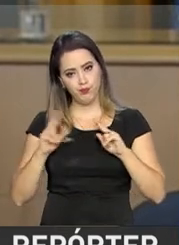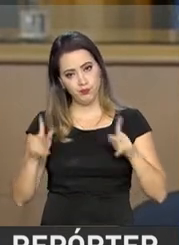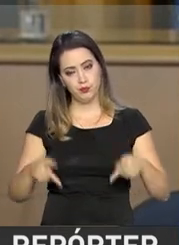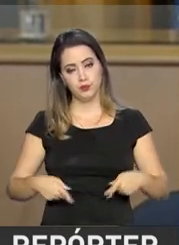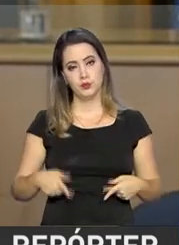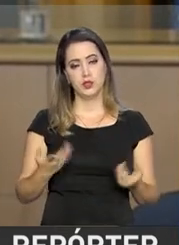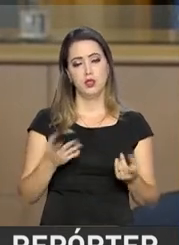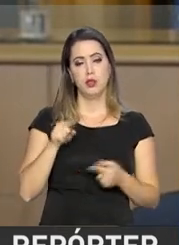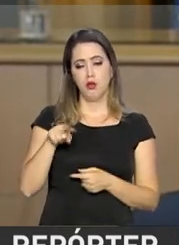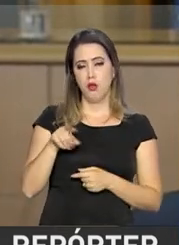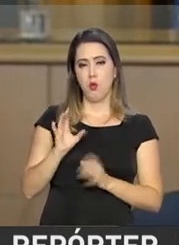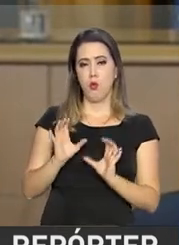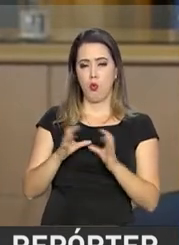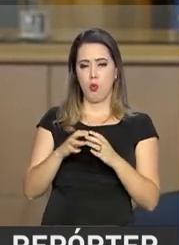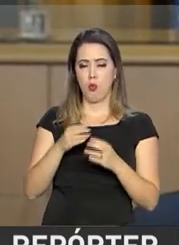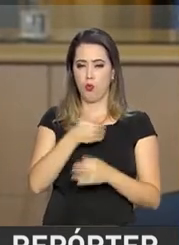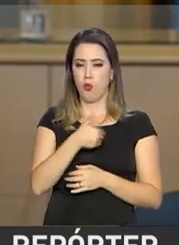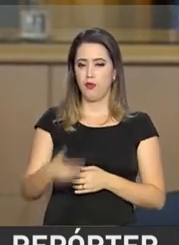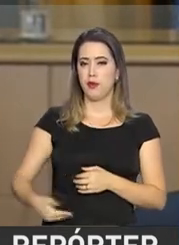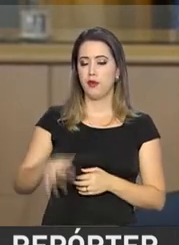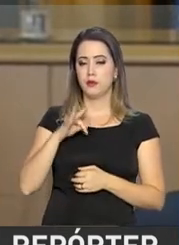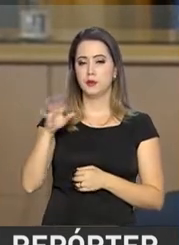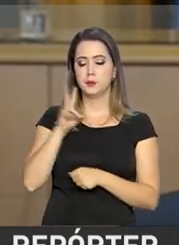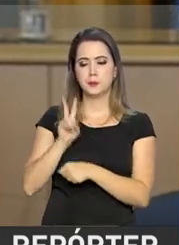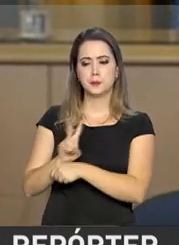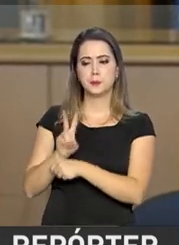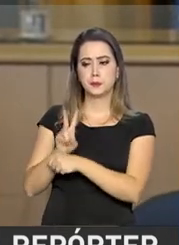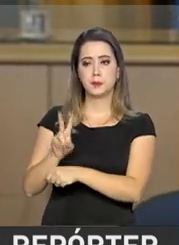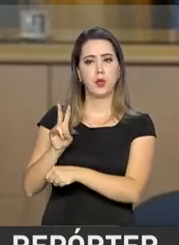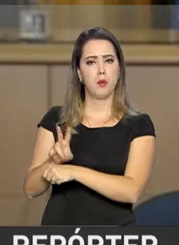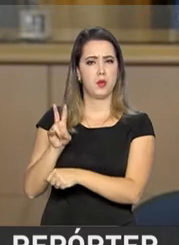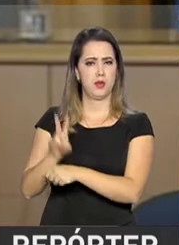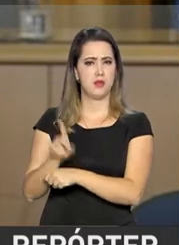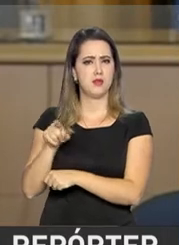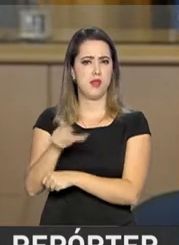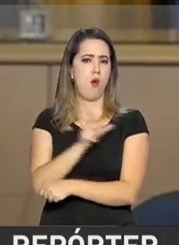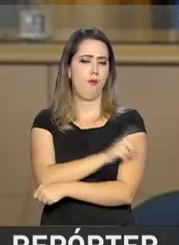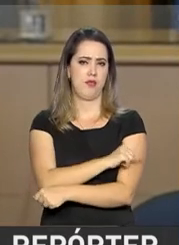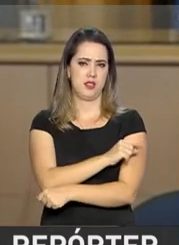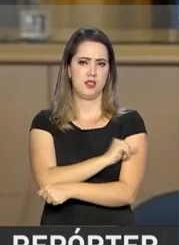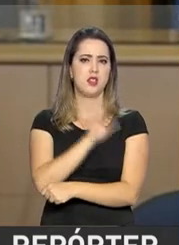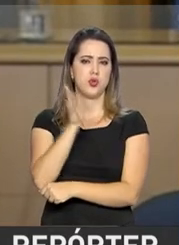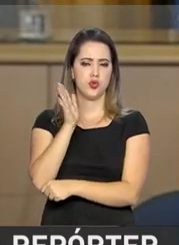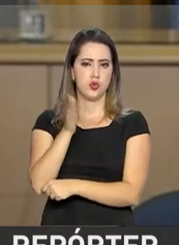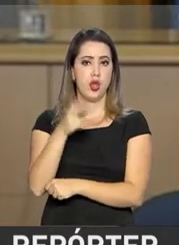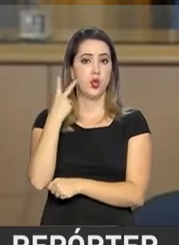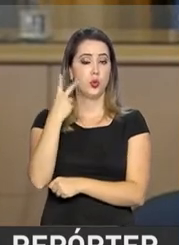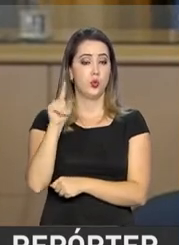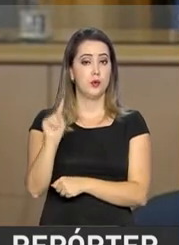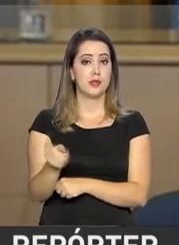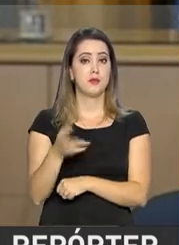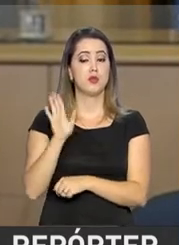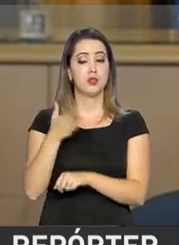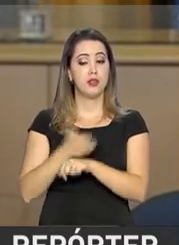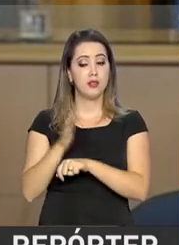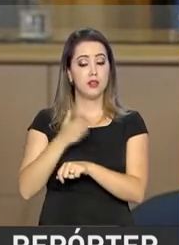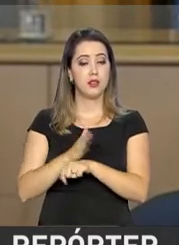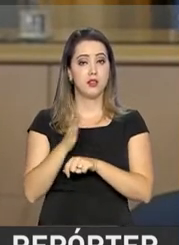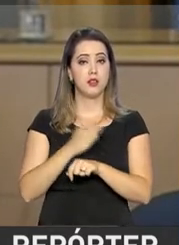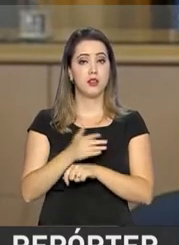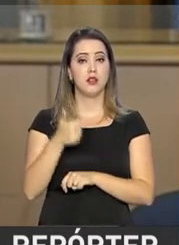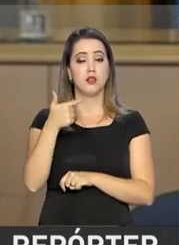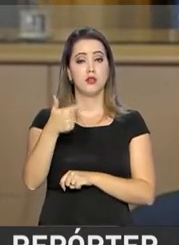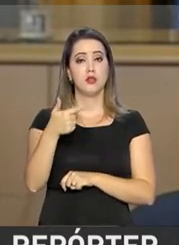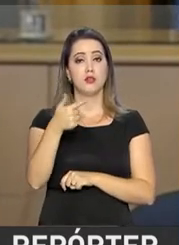no estado. Até o dia 23 de fevereiro, foram aplicados 2 mil doses e capacitados